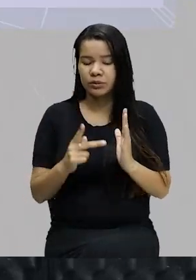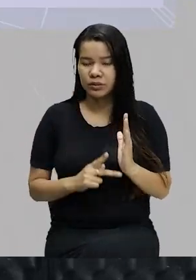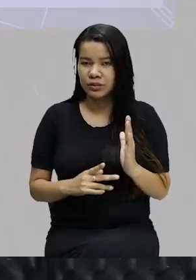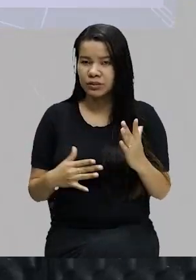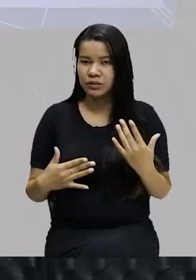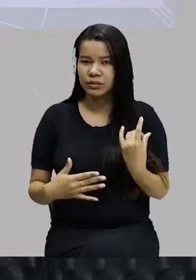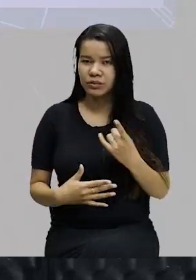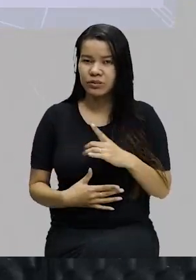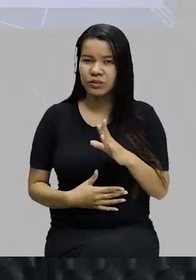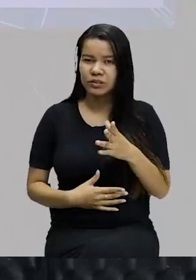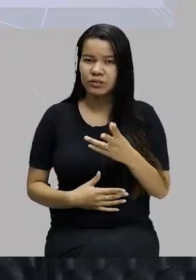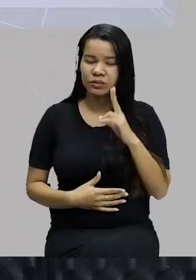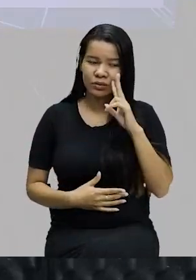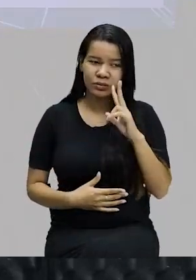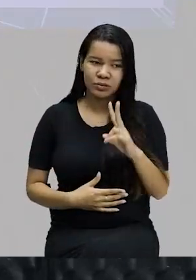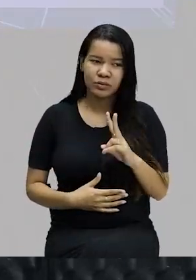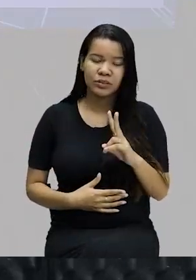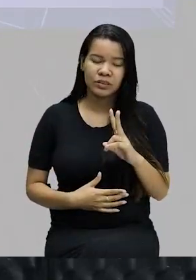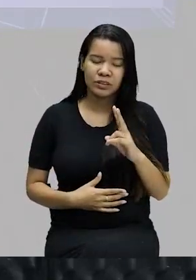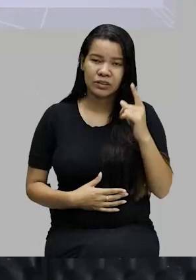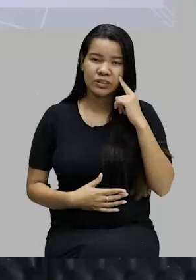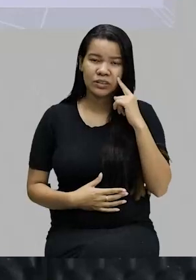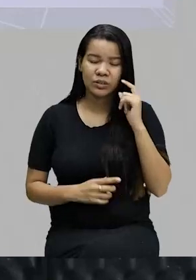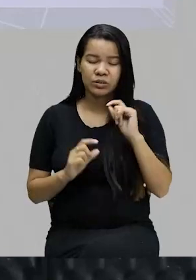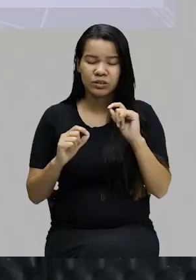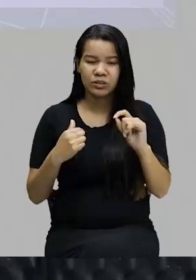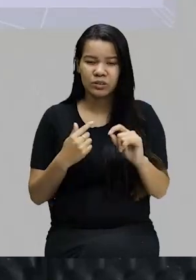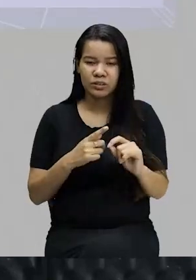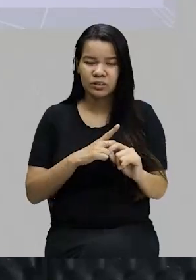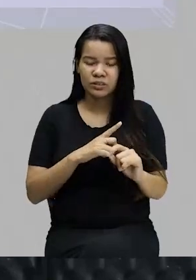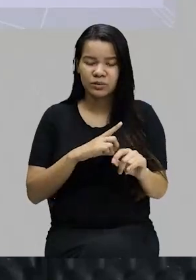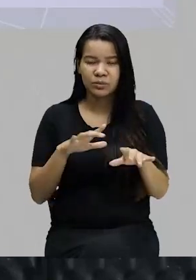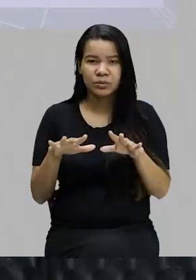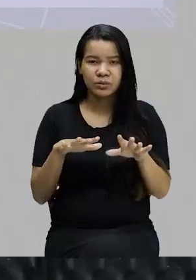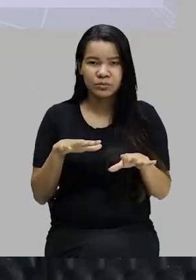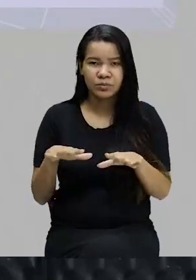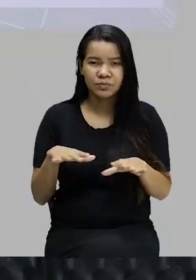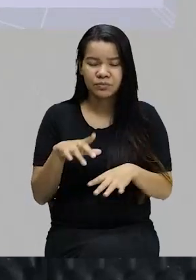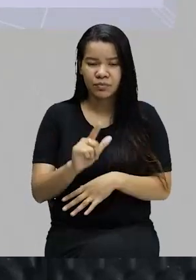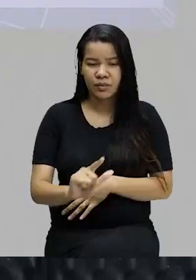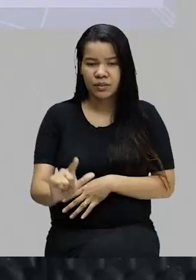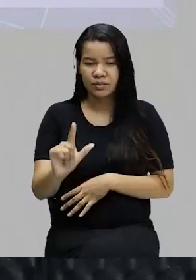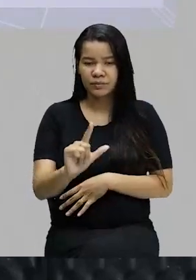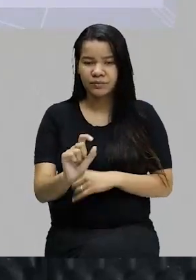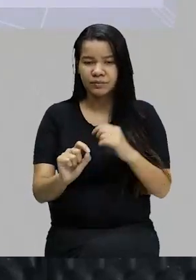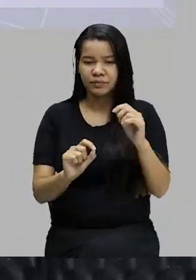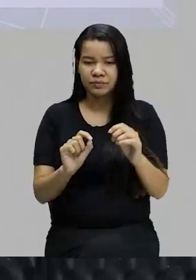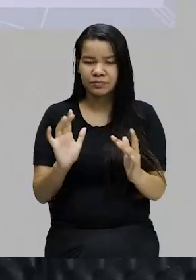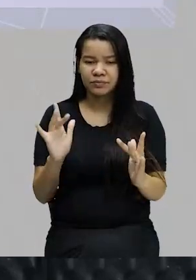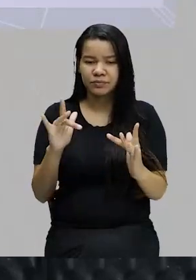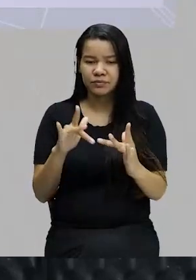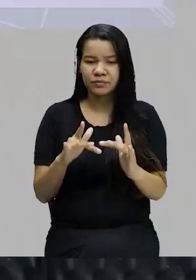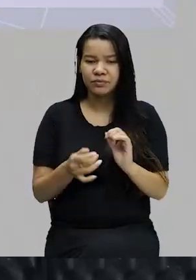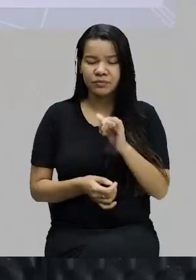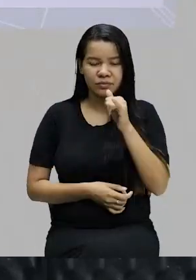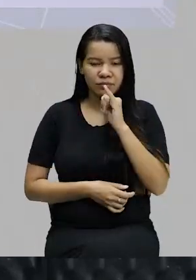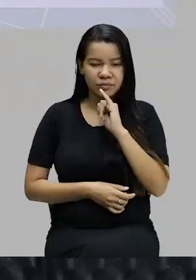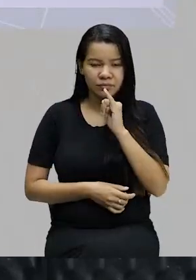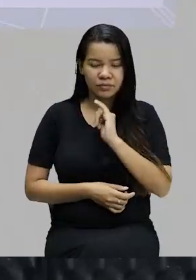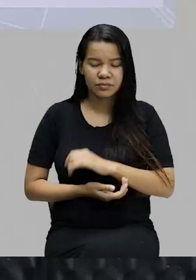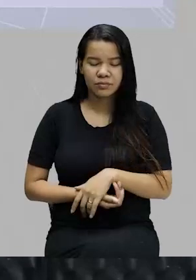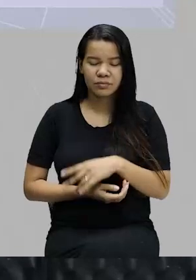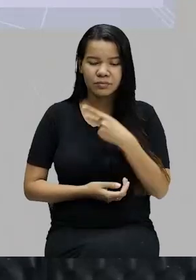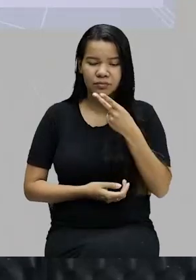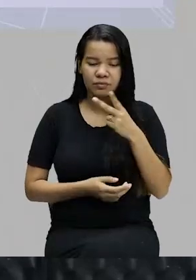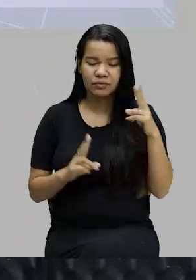pegar algumas ideias do que nós vamos ter nesse movimento histórico, nesse movimento literário, que foi o arcadismo. Por exemplo, ele fala da